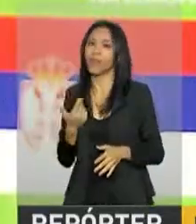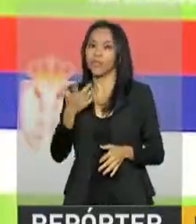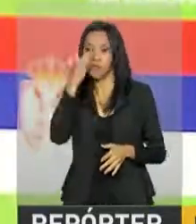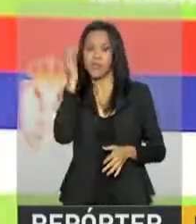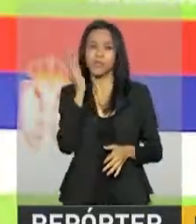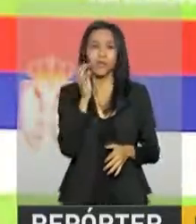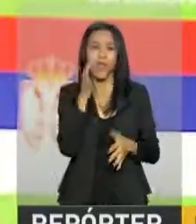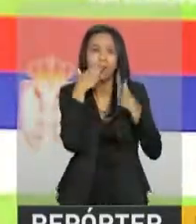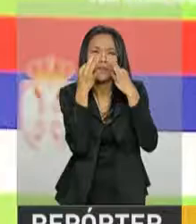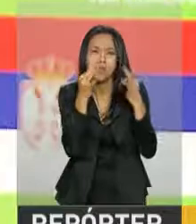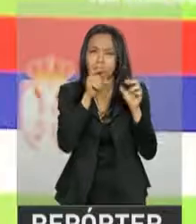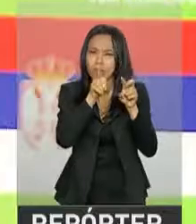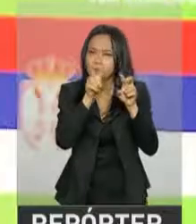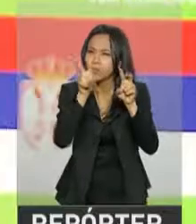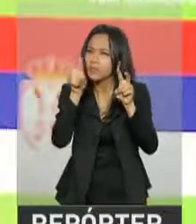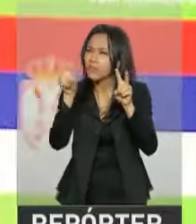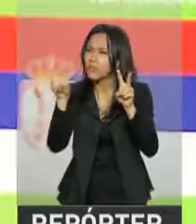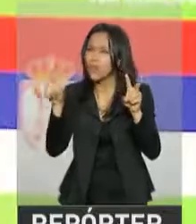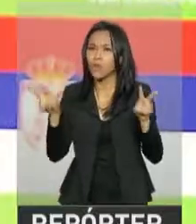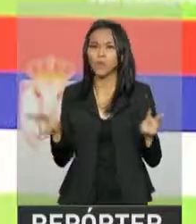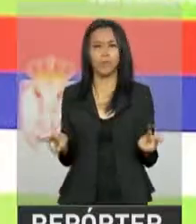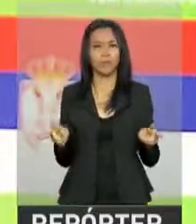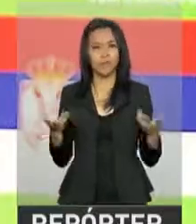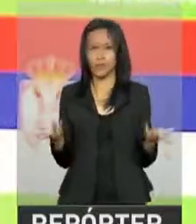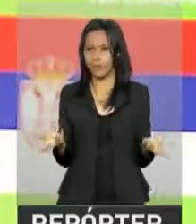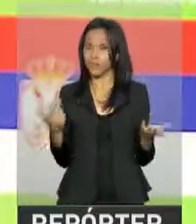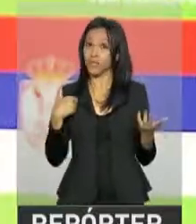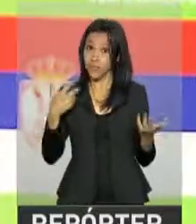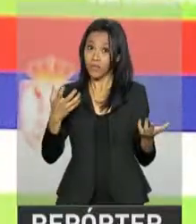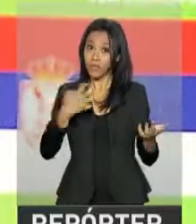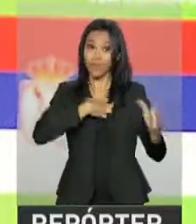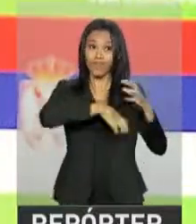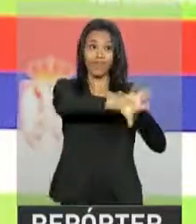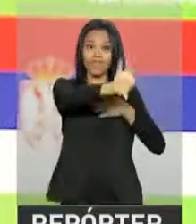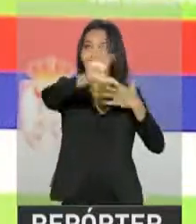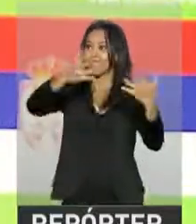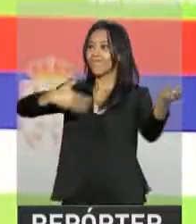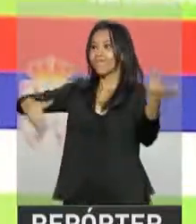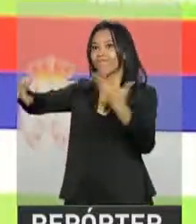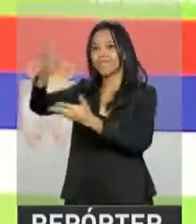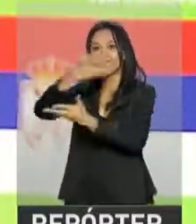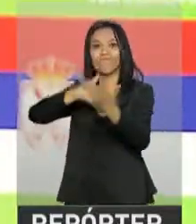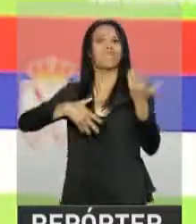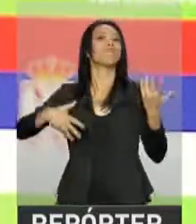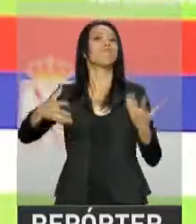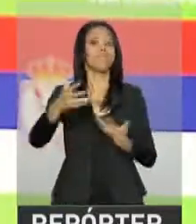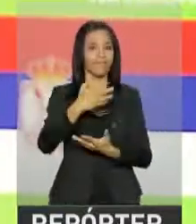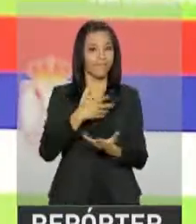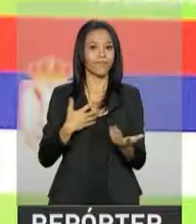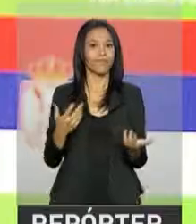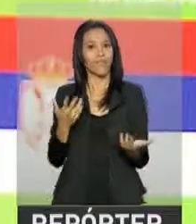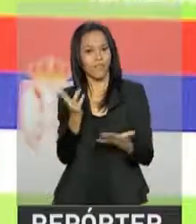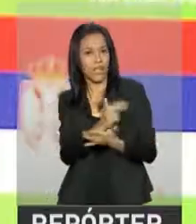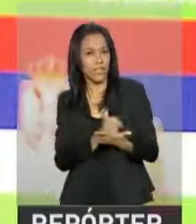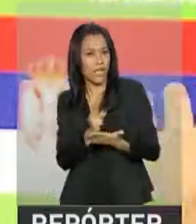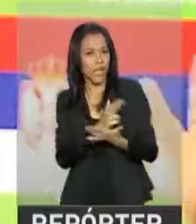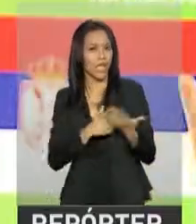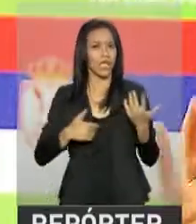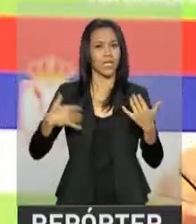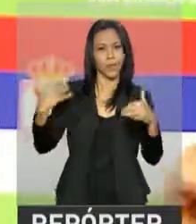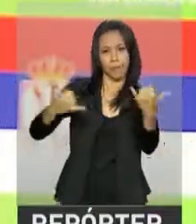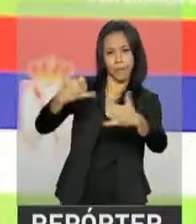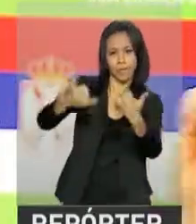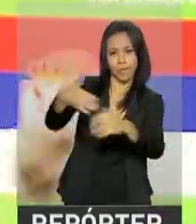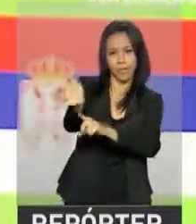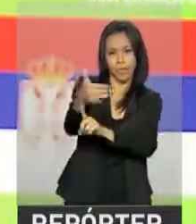pessoal olhando com atenção cada parte da exposição e um envolvimento especial com as peças interativas em que se desenha brinca com as